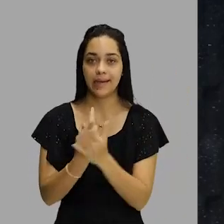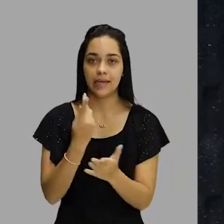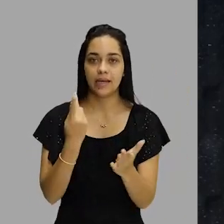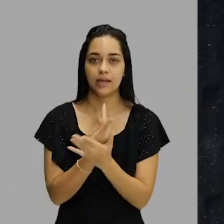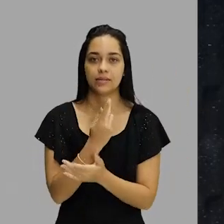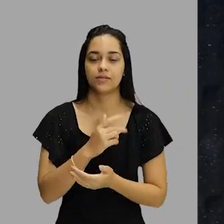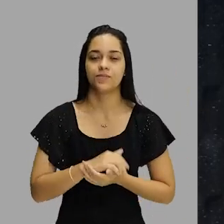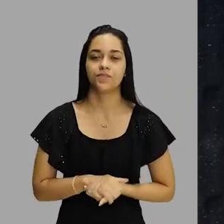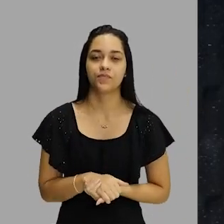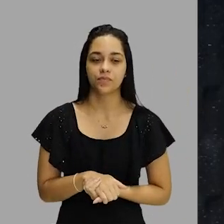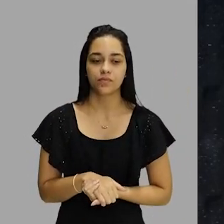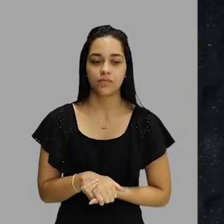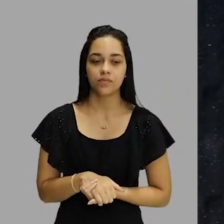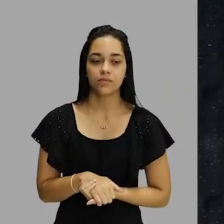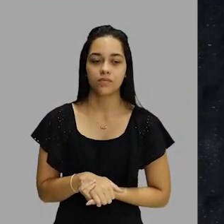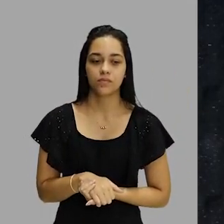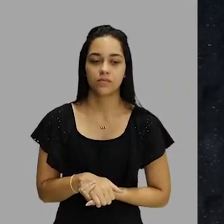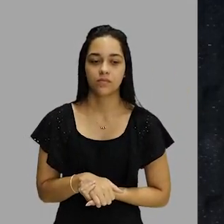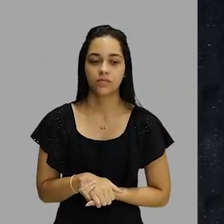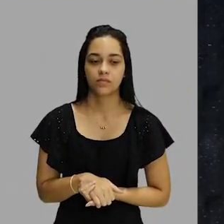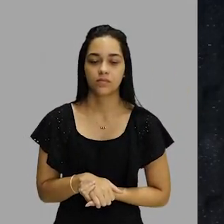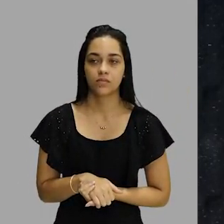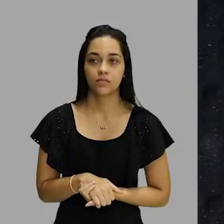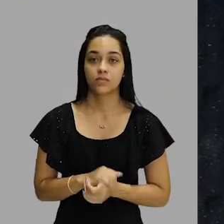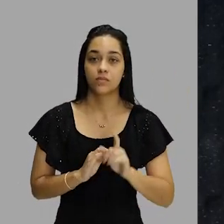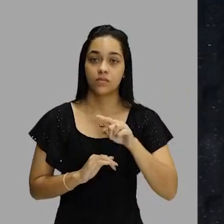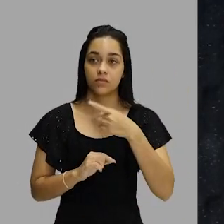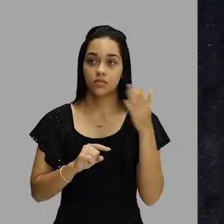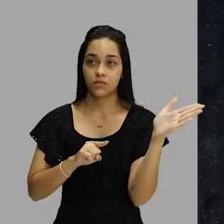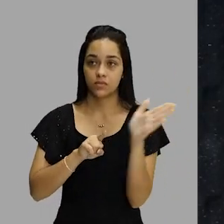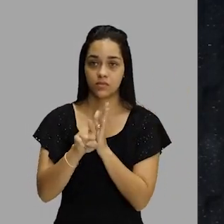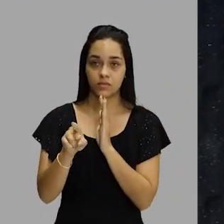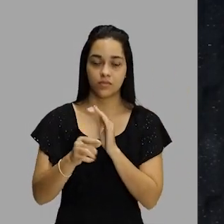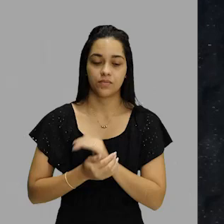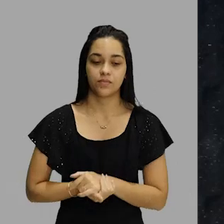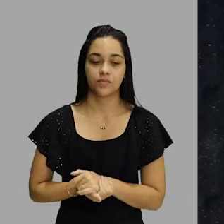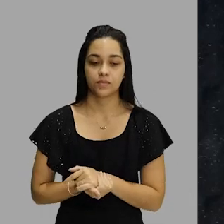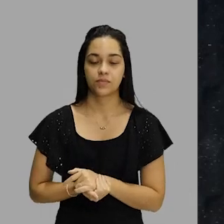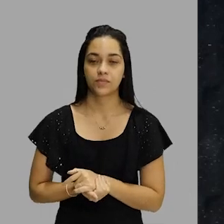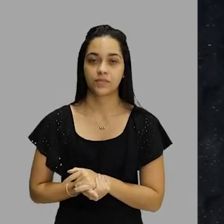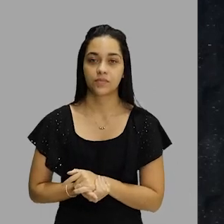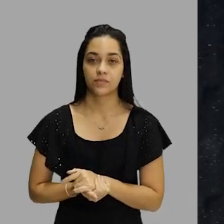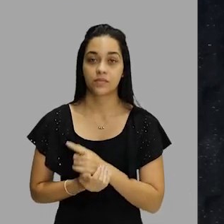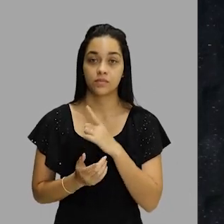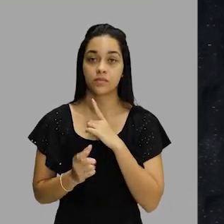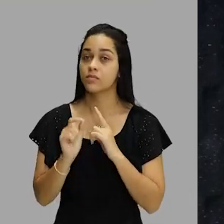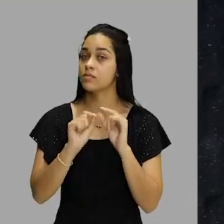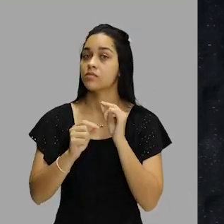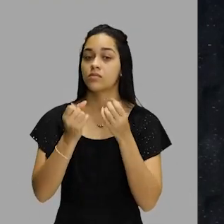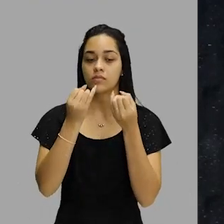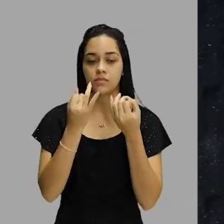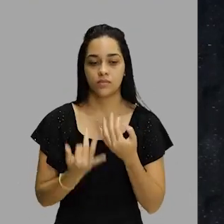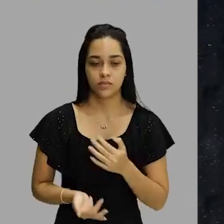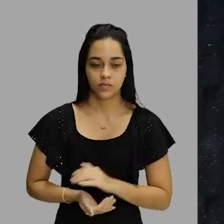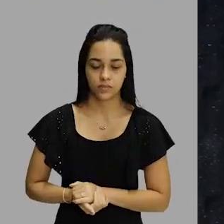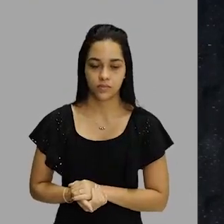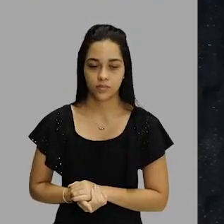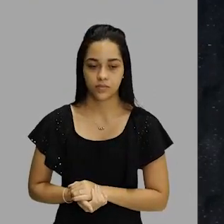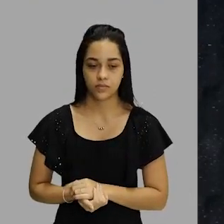alternativa incorreta. Ok, pessoal? Vamos para a próxima questão. A próxima questão, ela diz o seguinte, olha